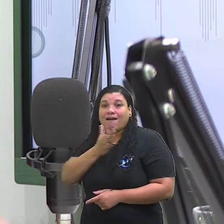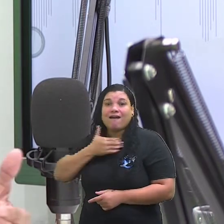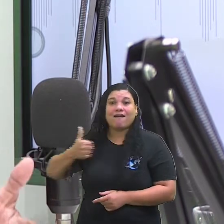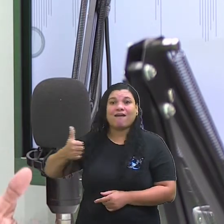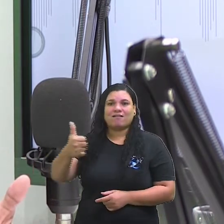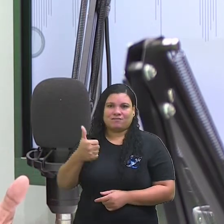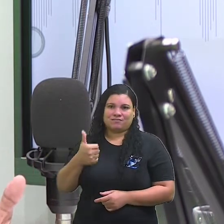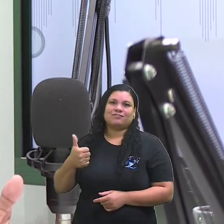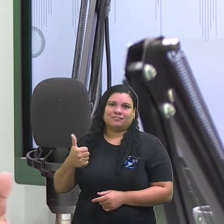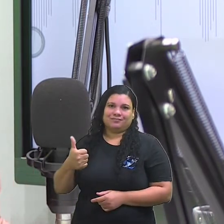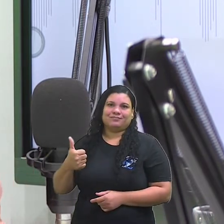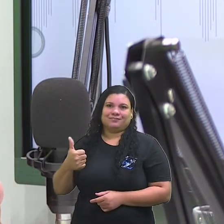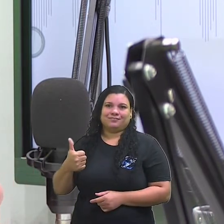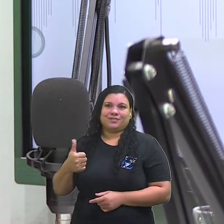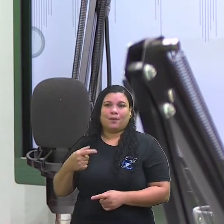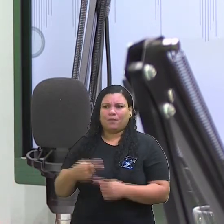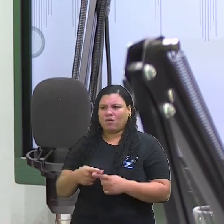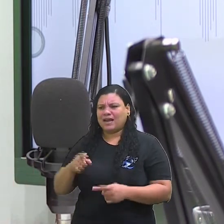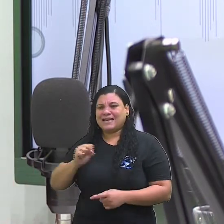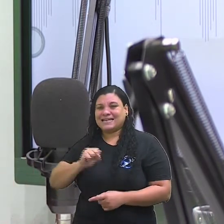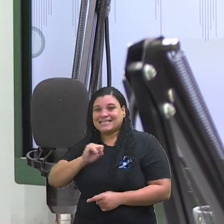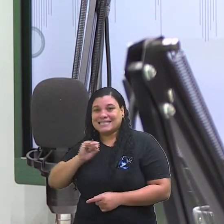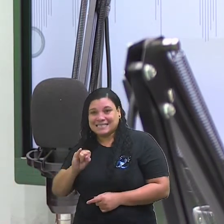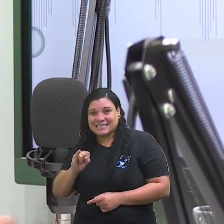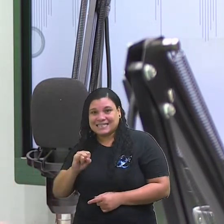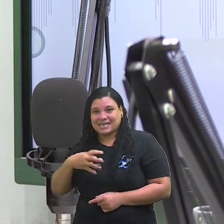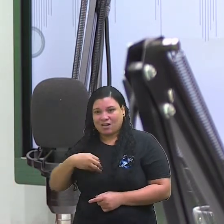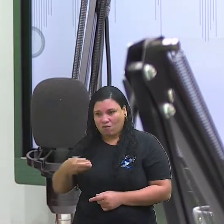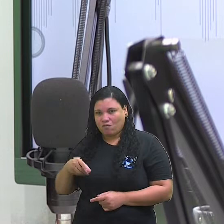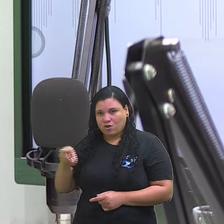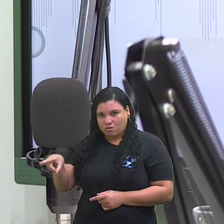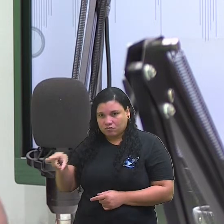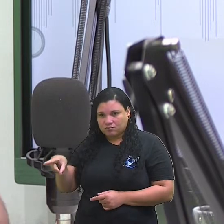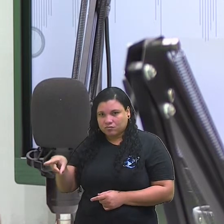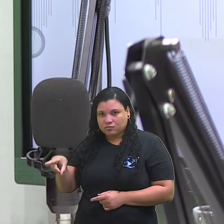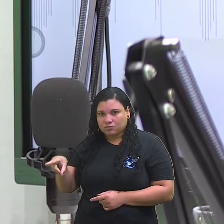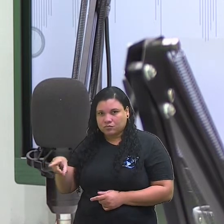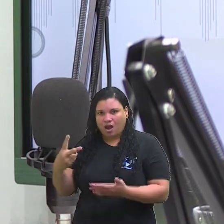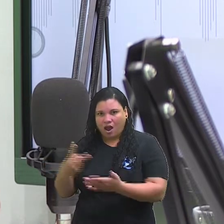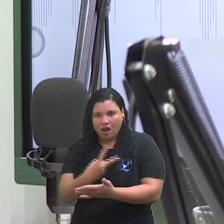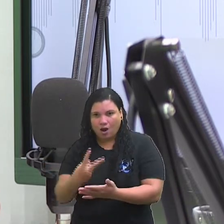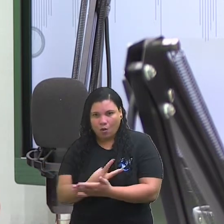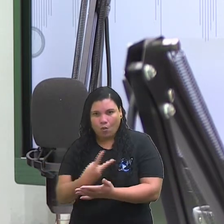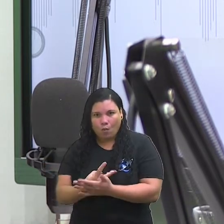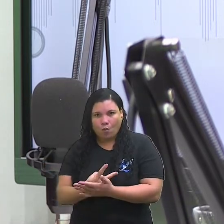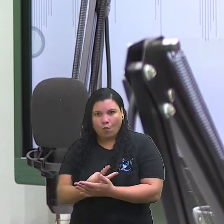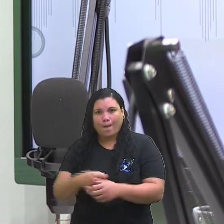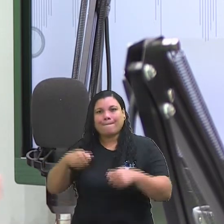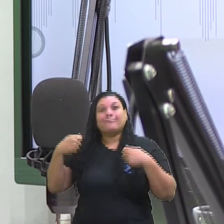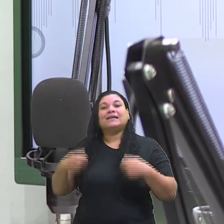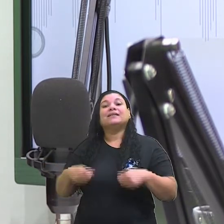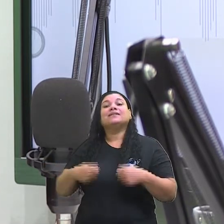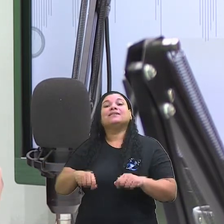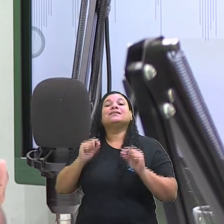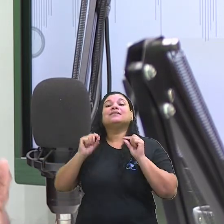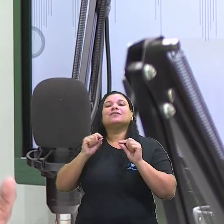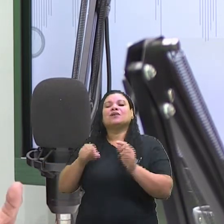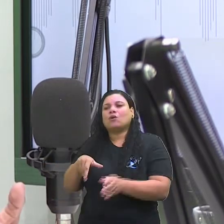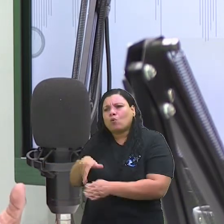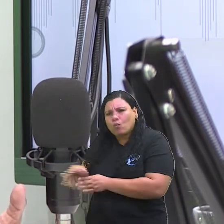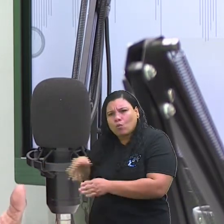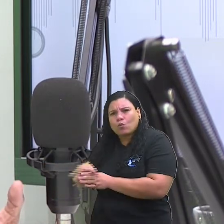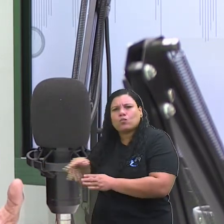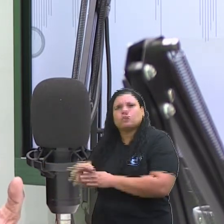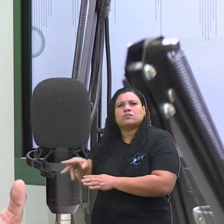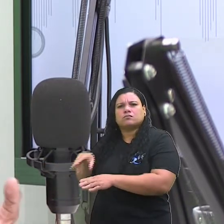uma das mais lindas histórias, que é a parábola do filho pródigo. O filho pródigo, ele pisou na bola, mas pisou legal com o